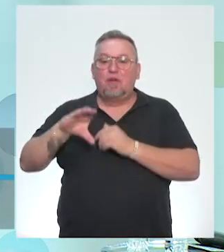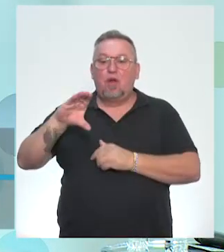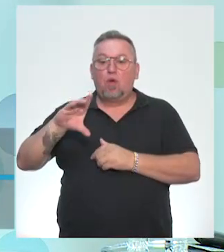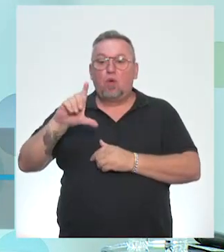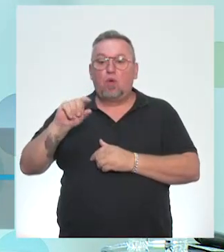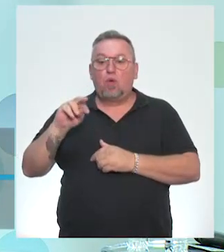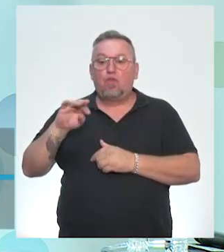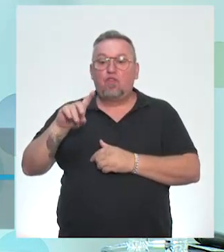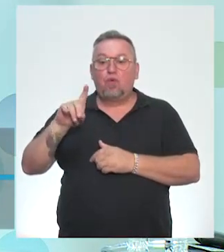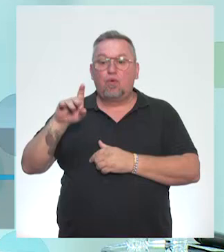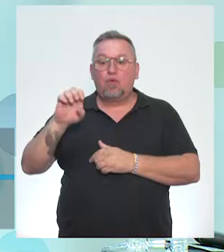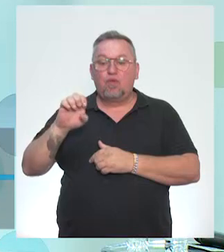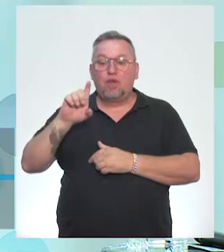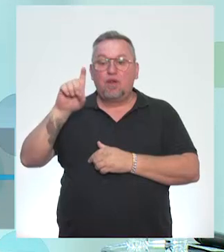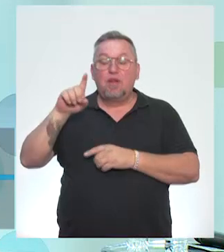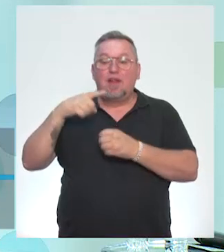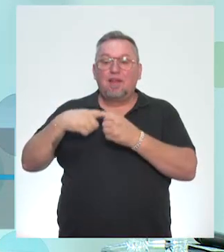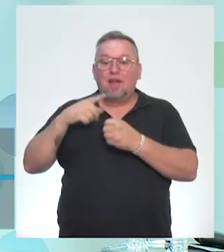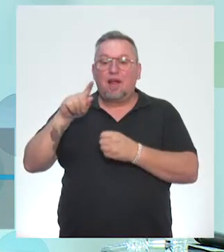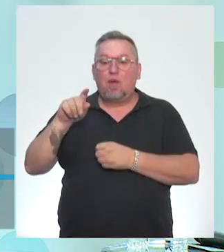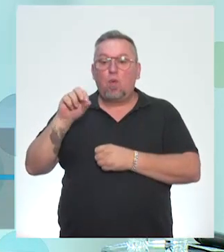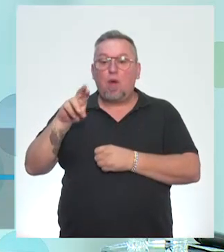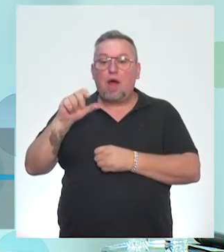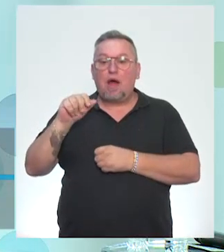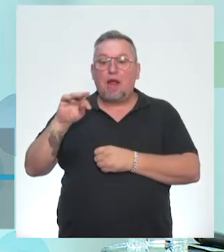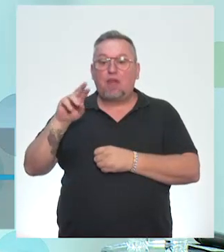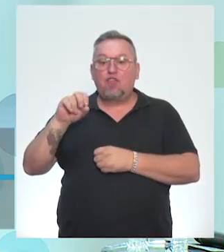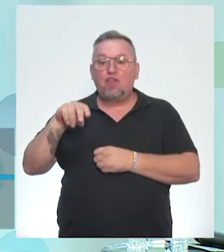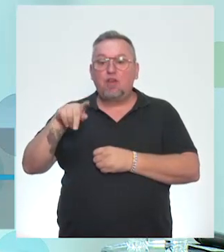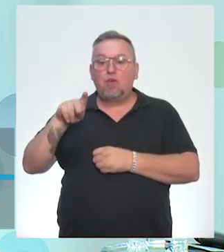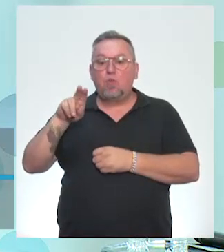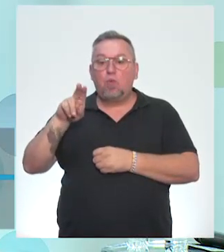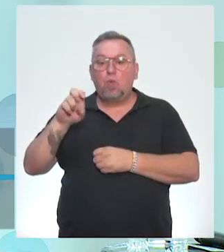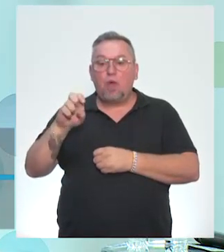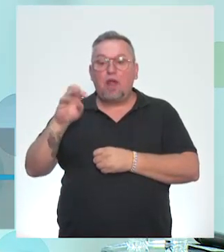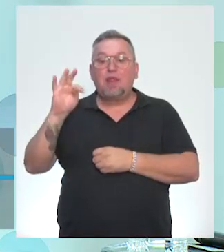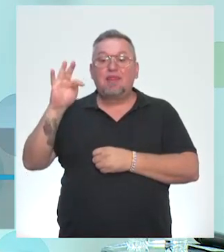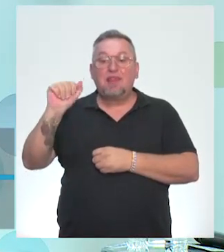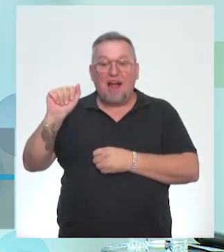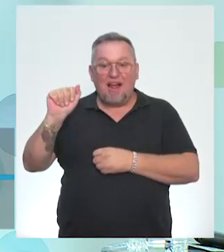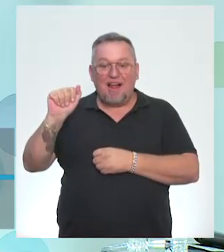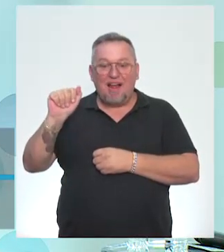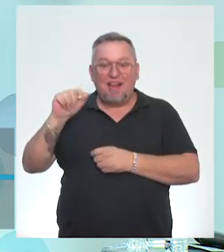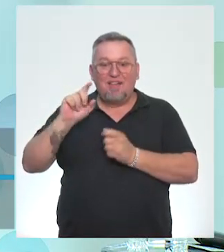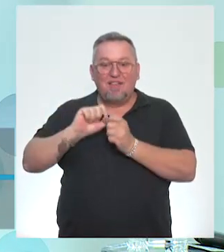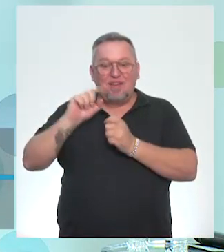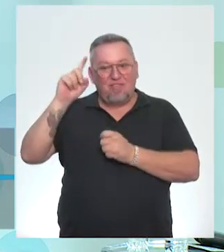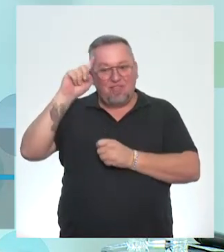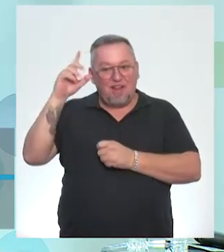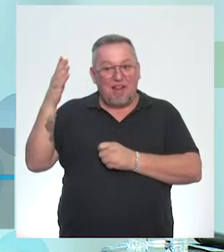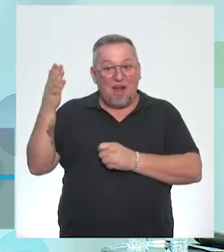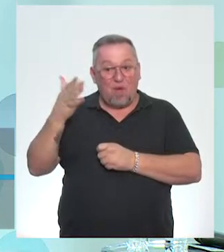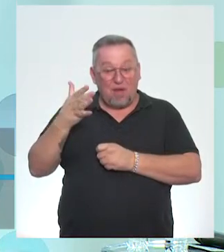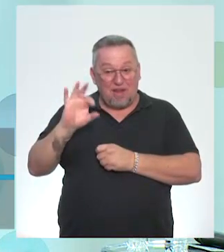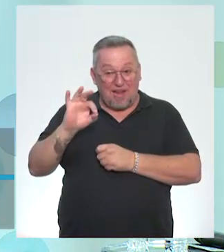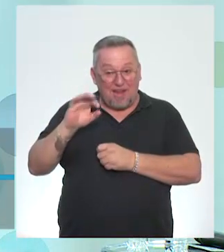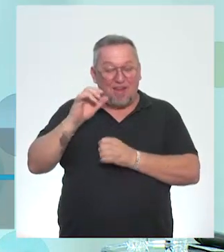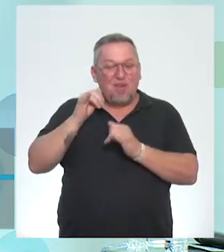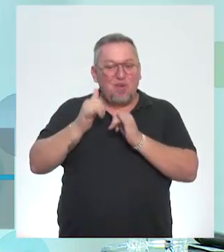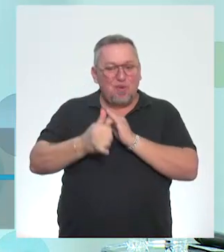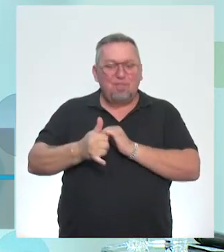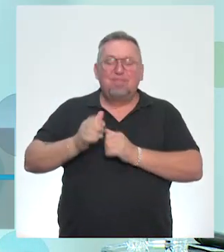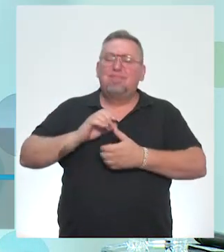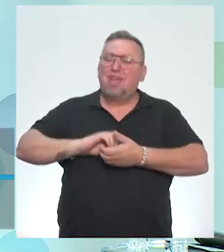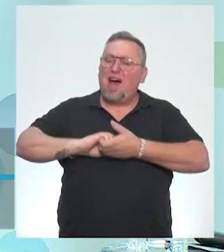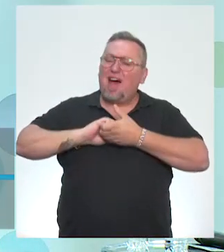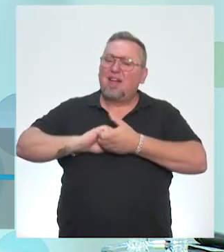Aiello Rocha, lá em Guaratinguetá, sempre aqui com a gente. Camila faz aniversário dia 10 agora de julho. Camila,